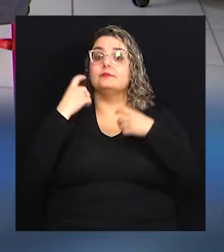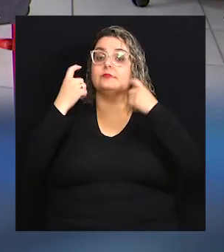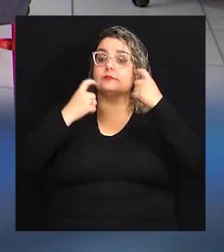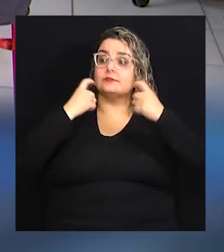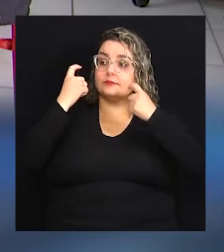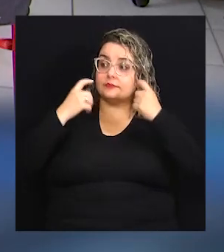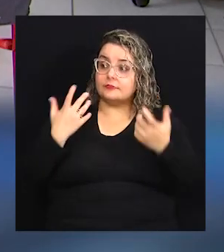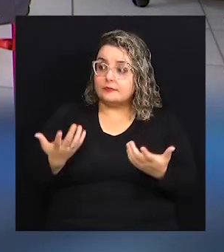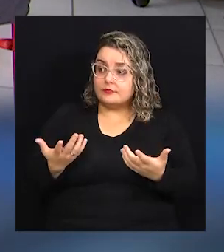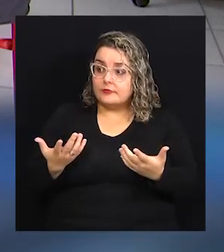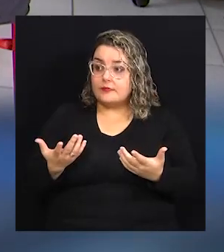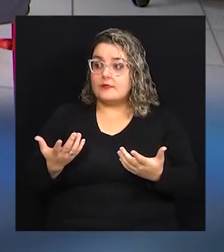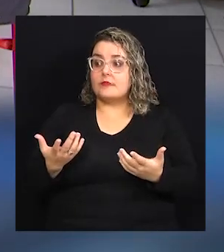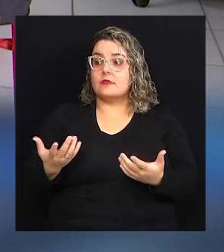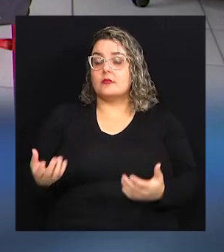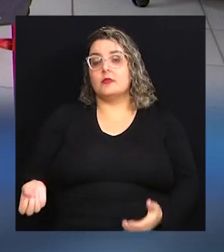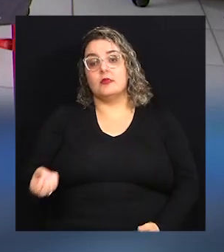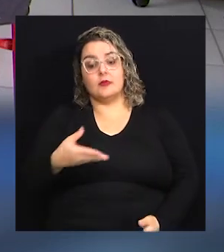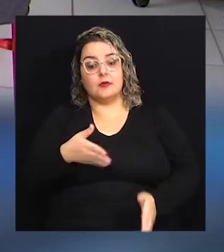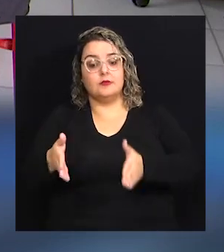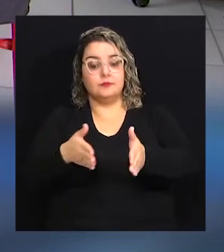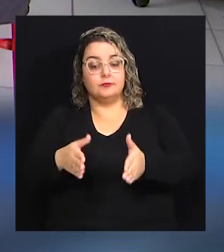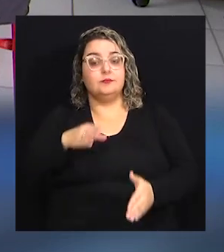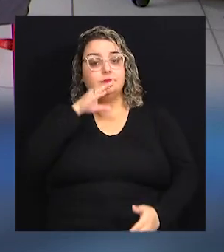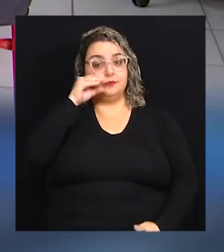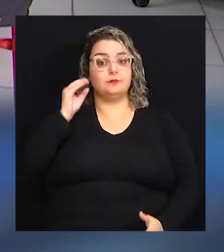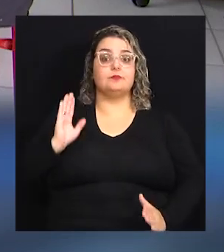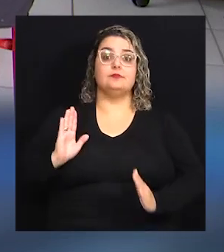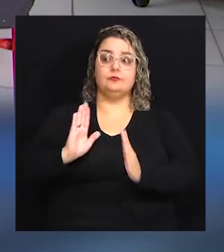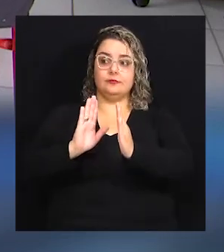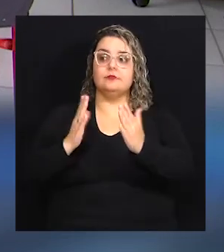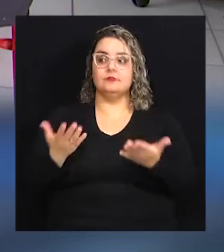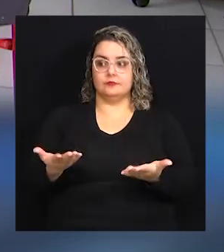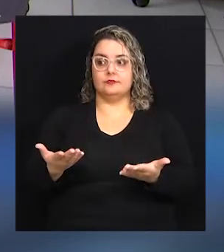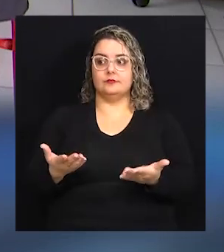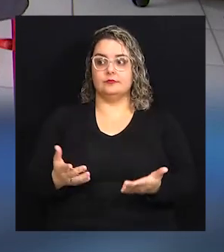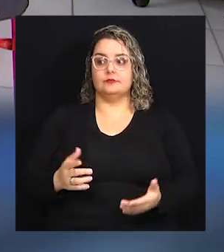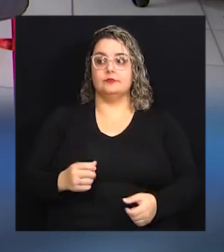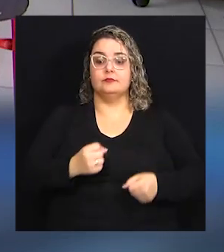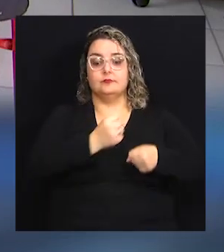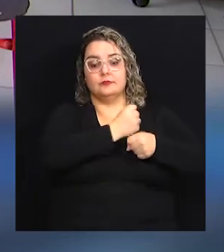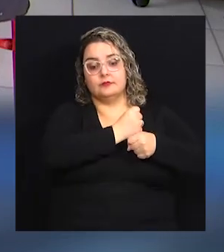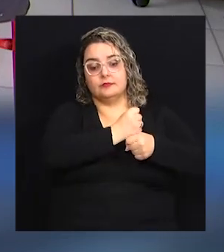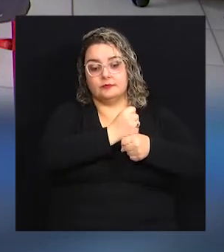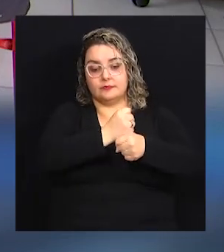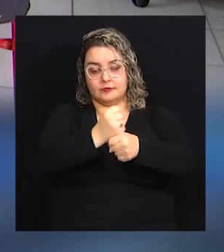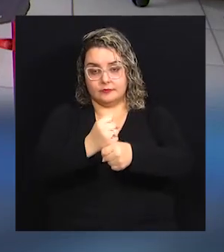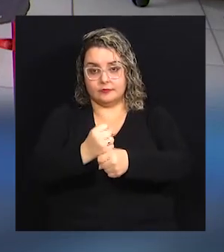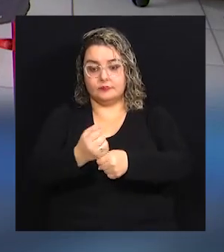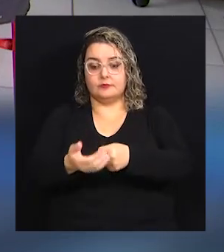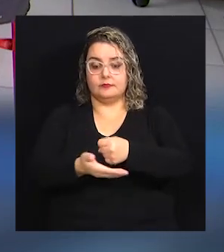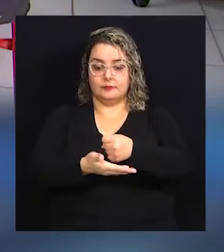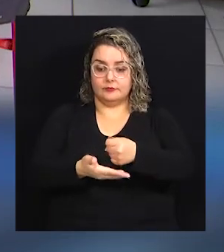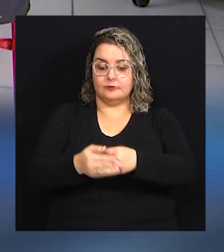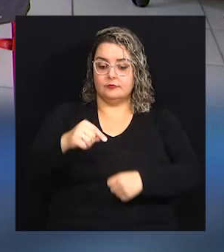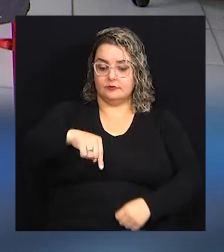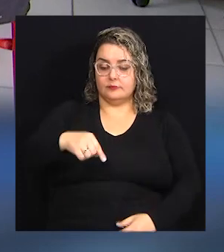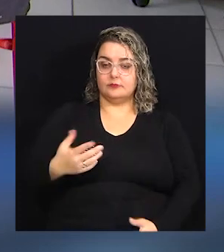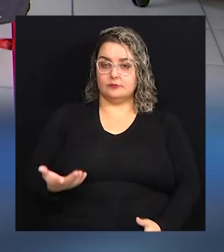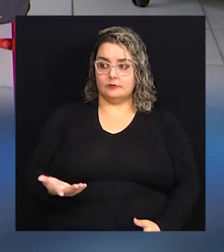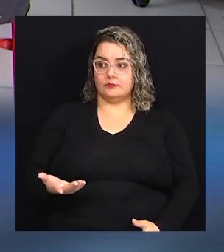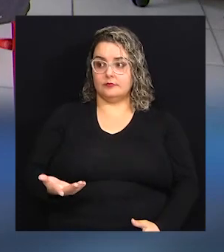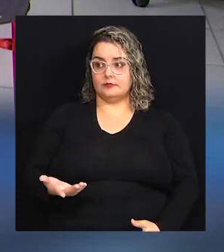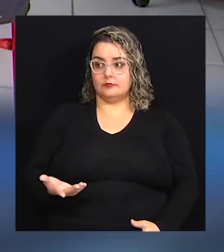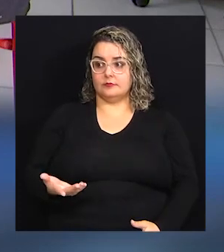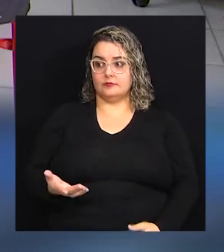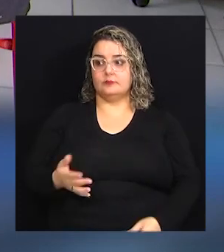sentiram preocupados com esse novo momento que o adolescente tem que enfrentar, saindo depois de tantos anos com o suporte